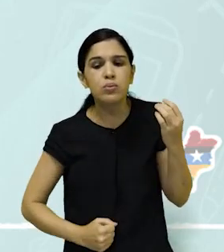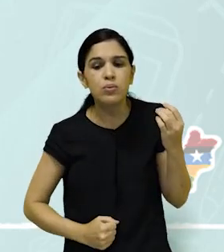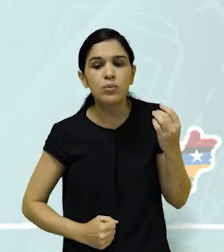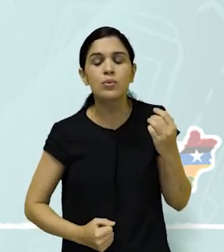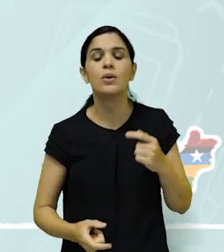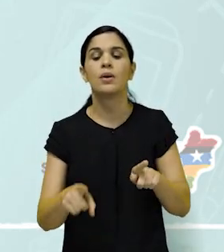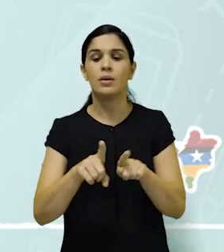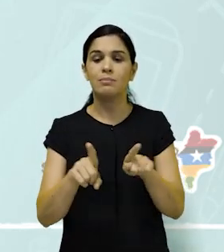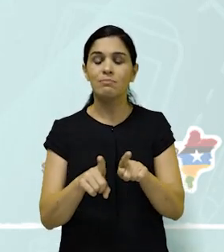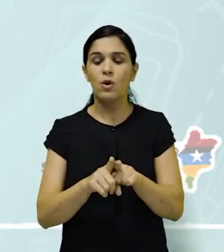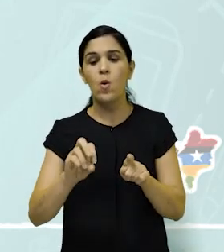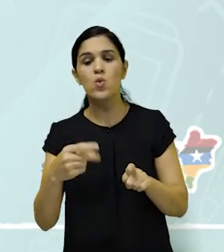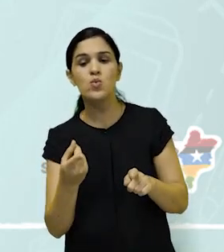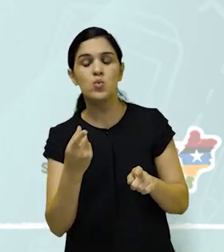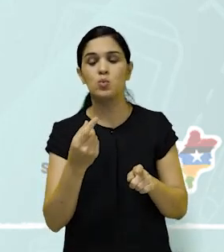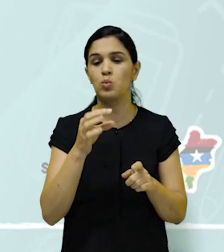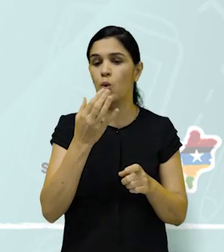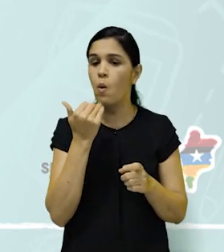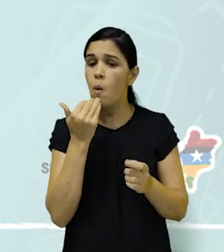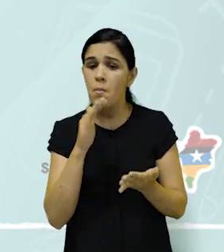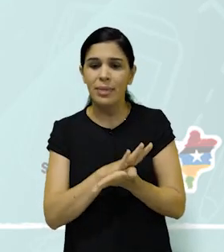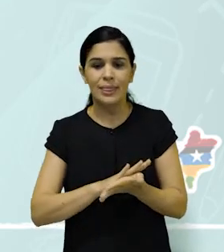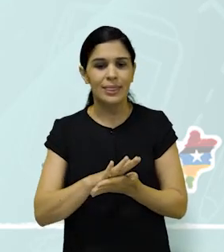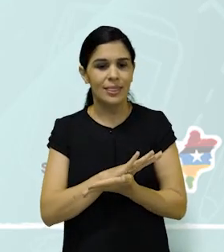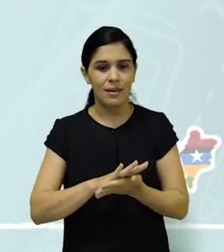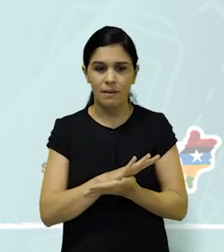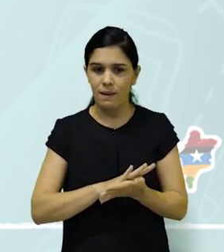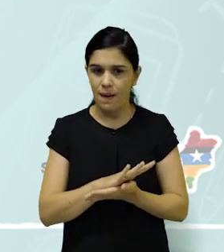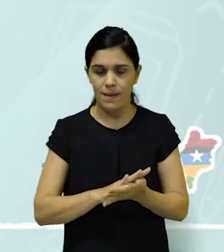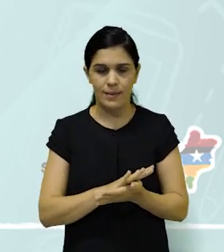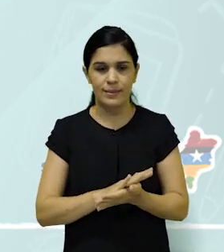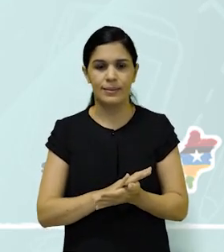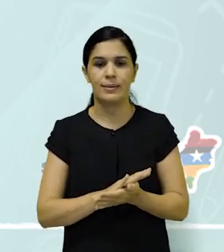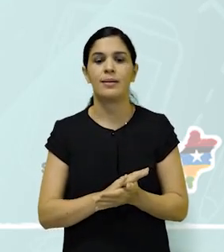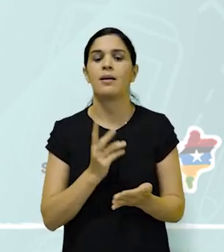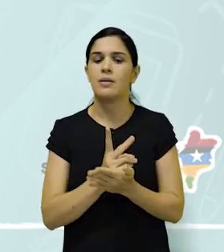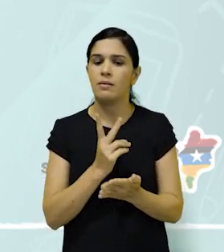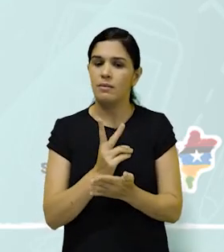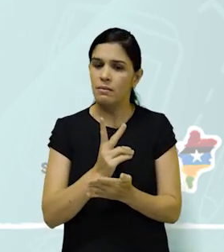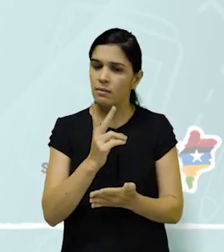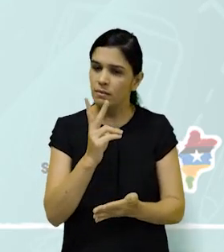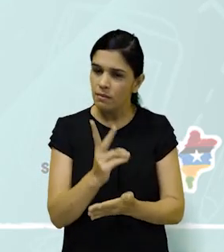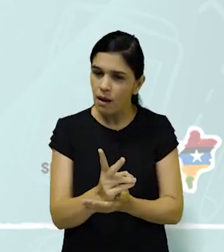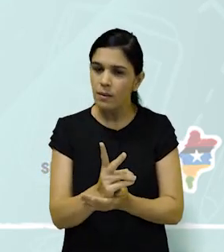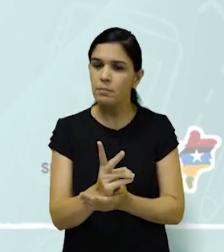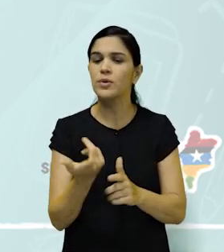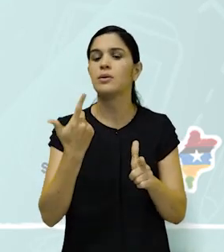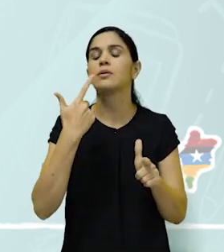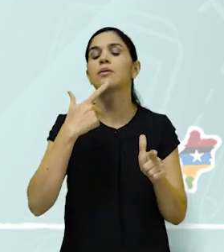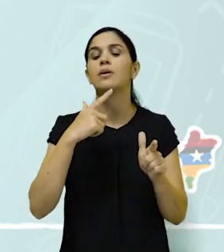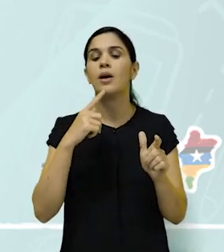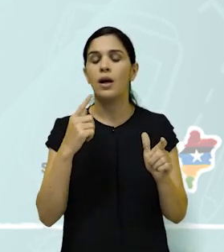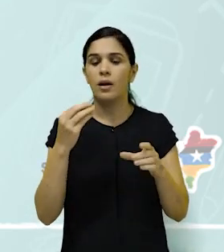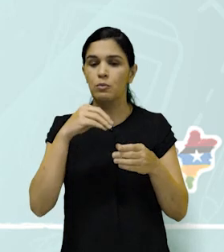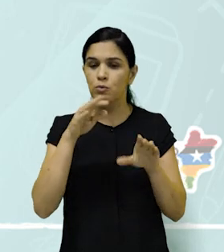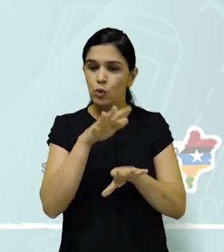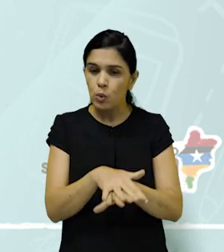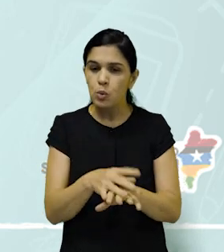corpo perfeito. Então tá aqui, ó, bulimia nervosa. Pessoas diagnosticadas com bulimia